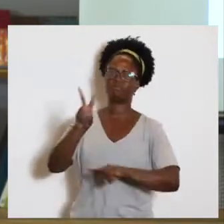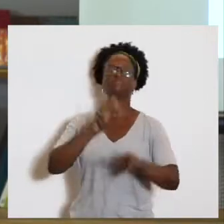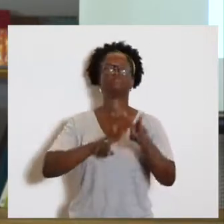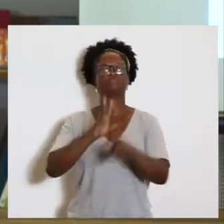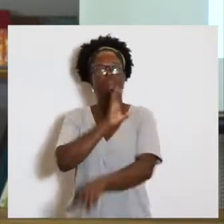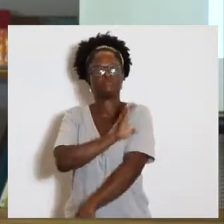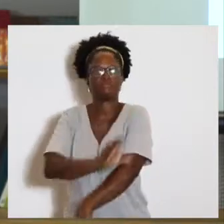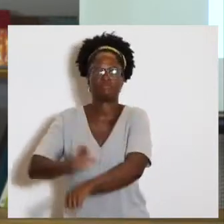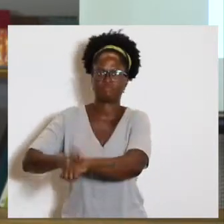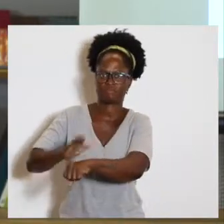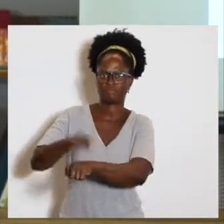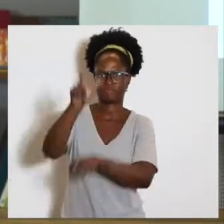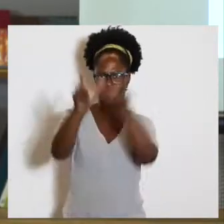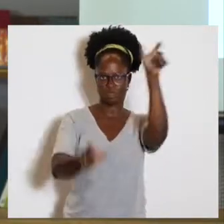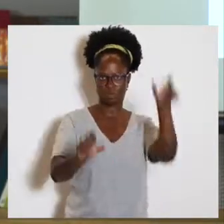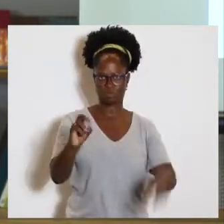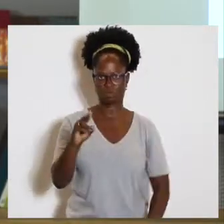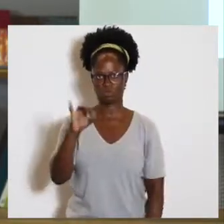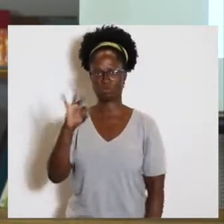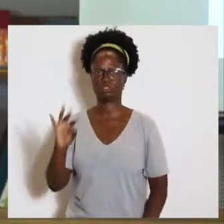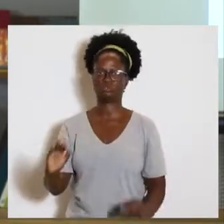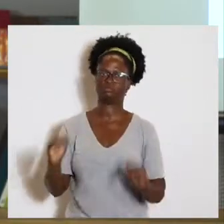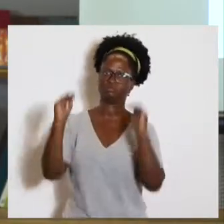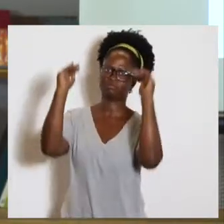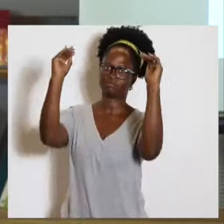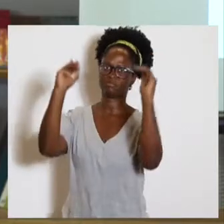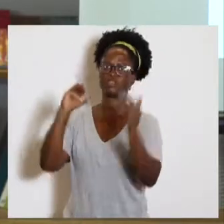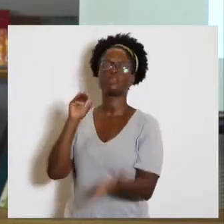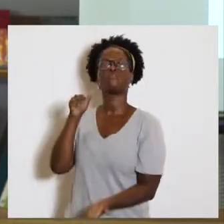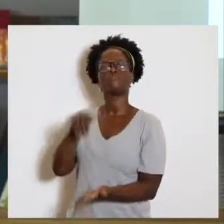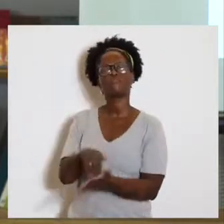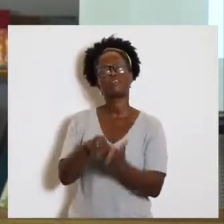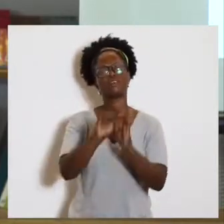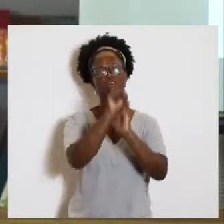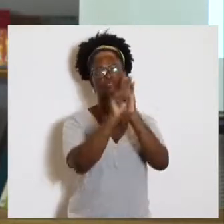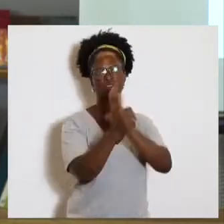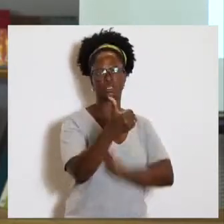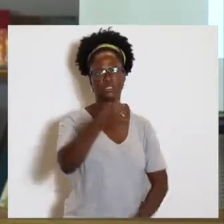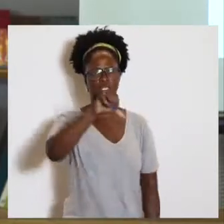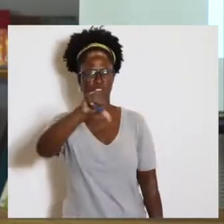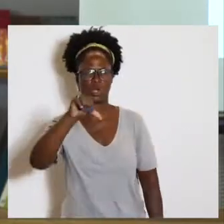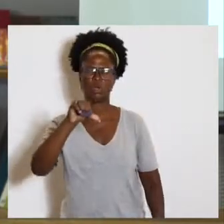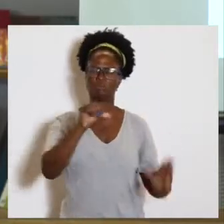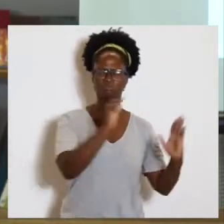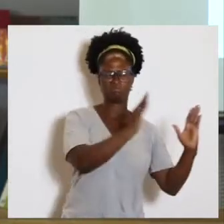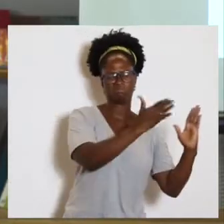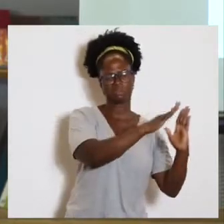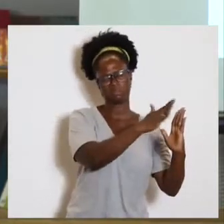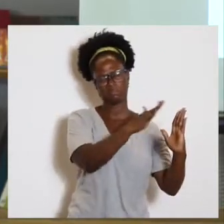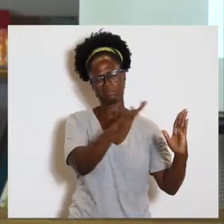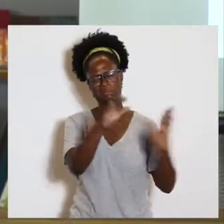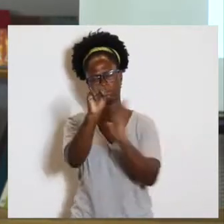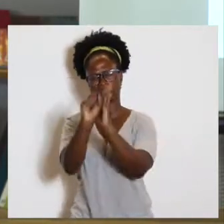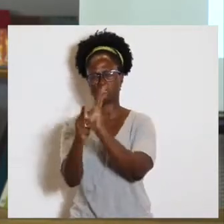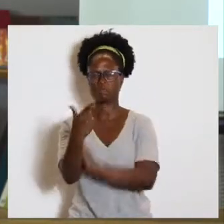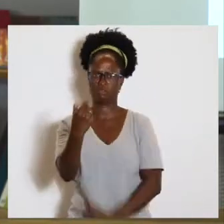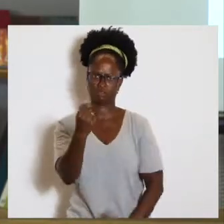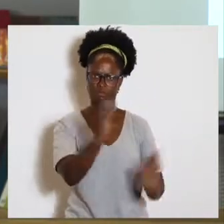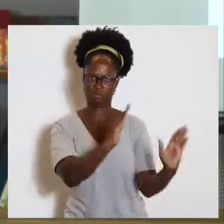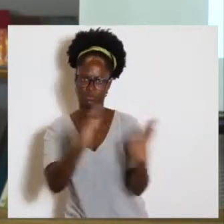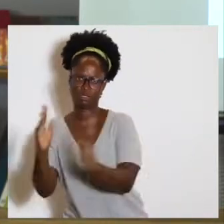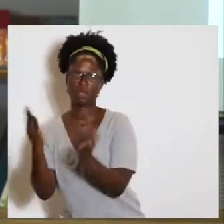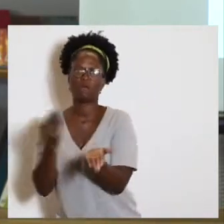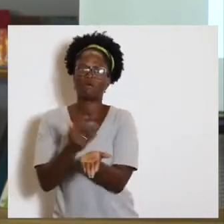produção de sujeito de uma certa elite desde o final do século 19 passando por todas as décadas iniciais do século 20 agora nós estamos